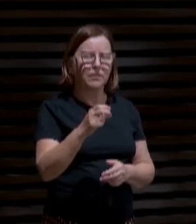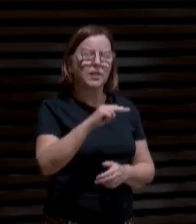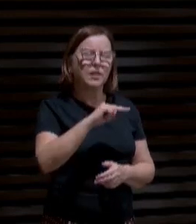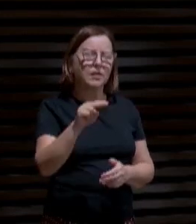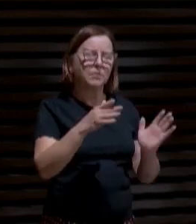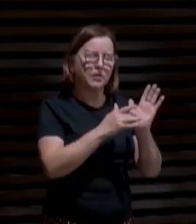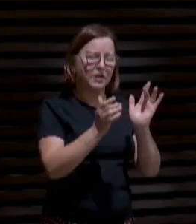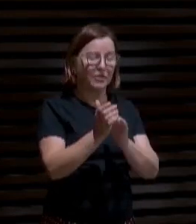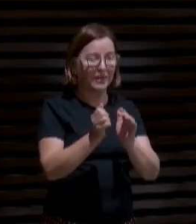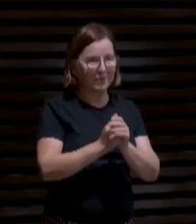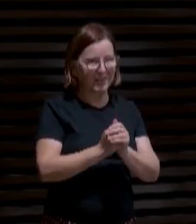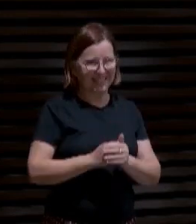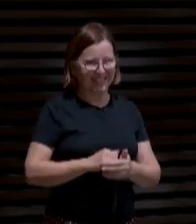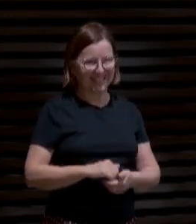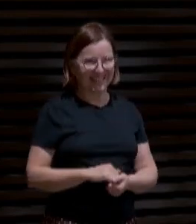Amém.